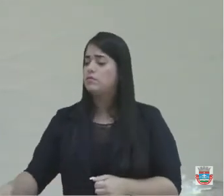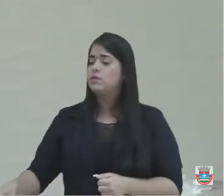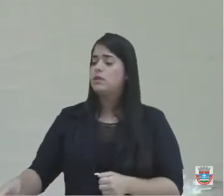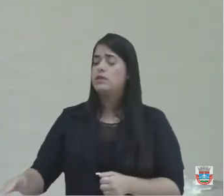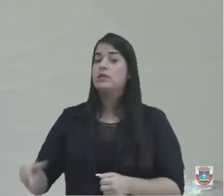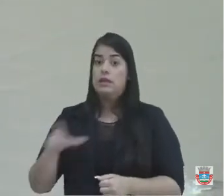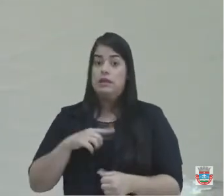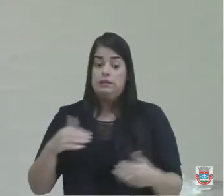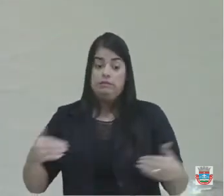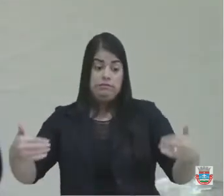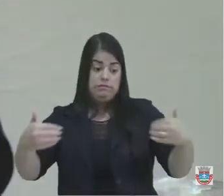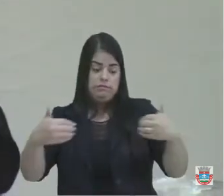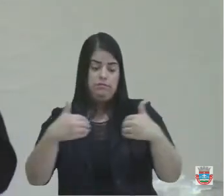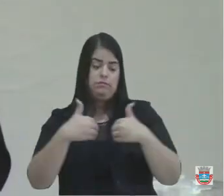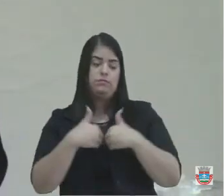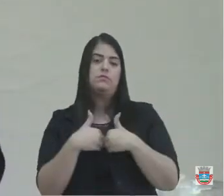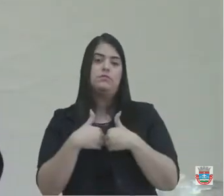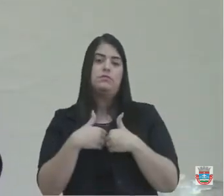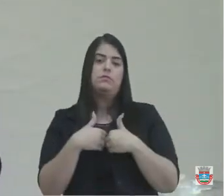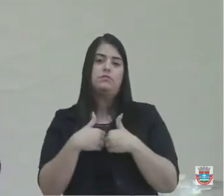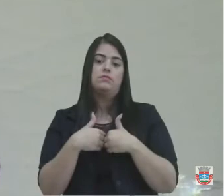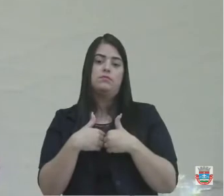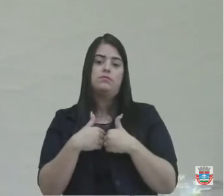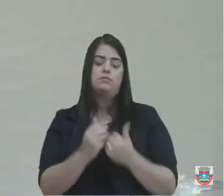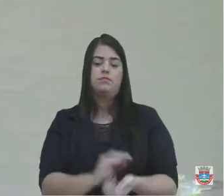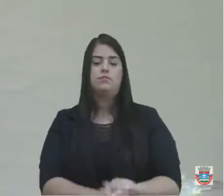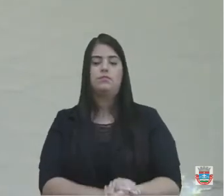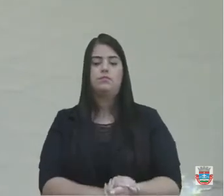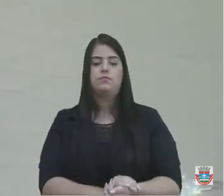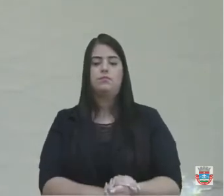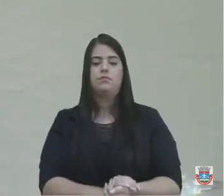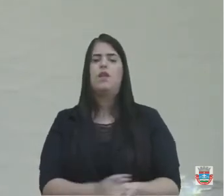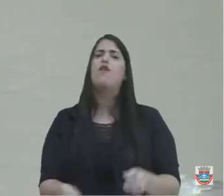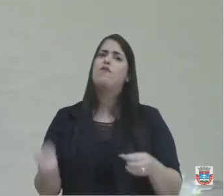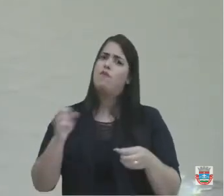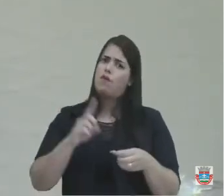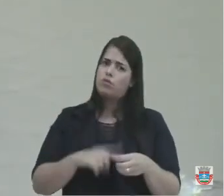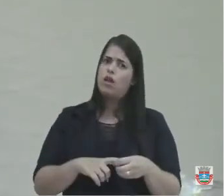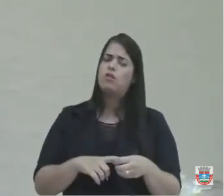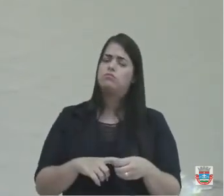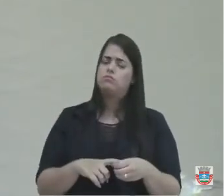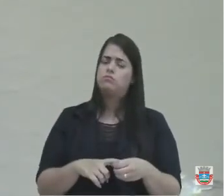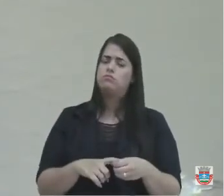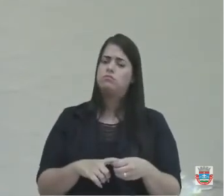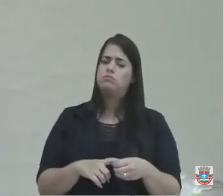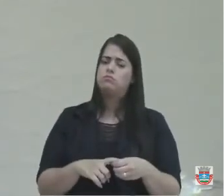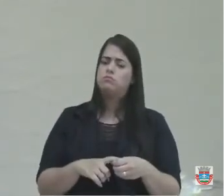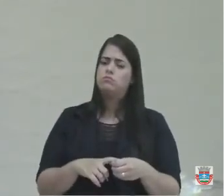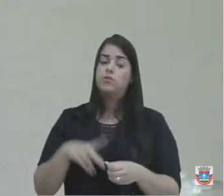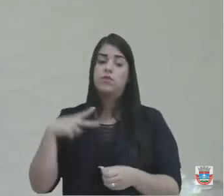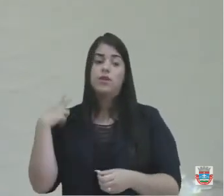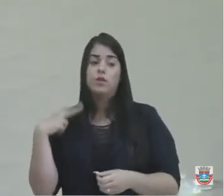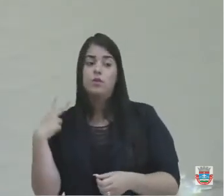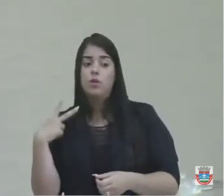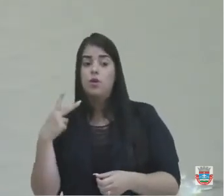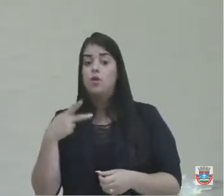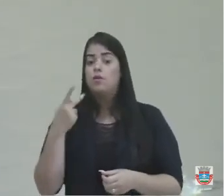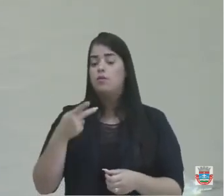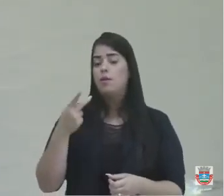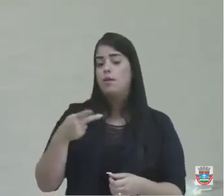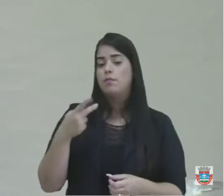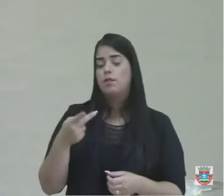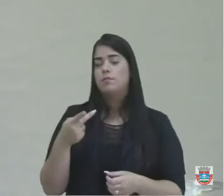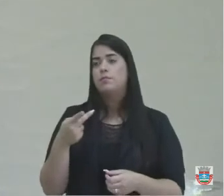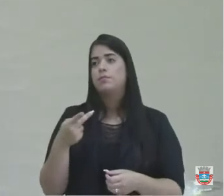autistas Espero que volte também o vereador falou